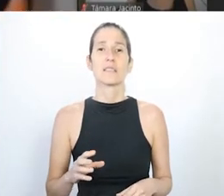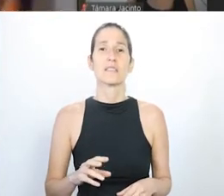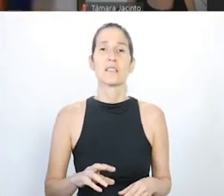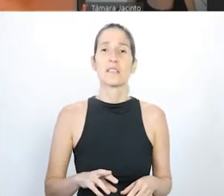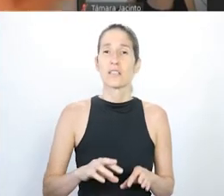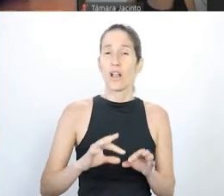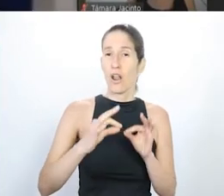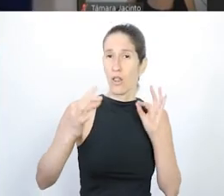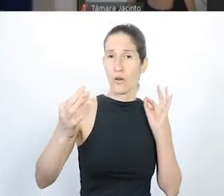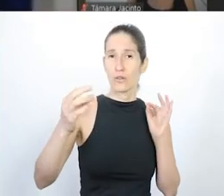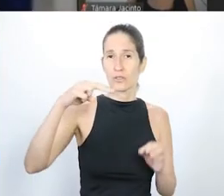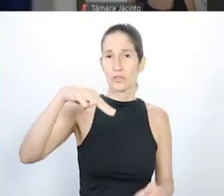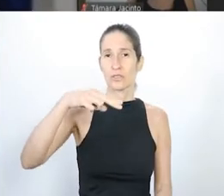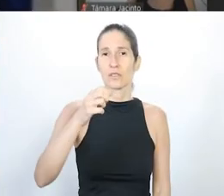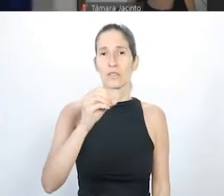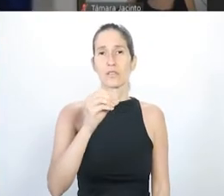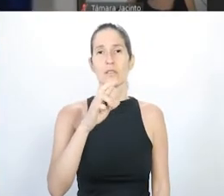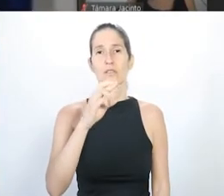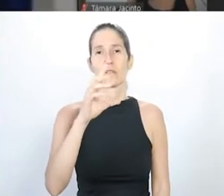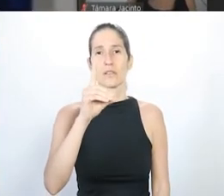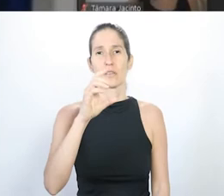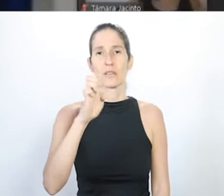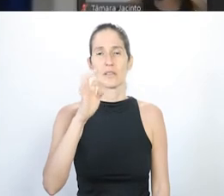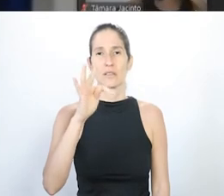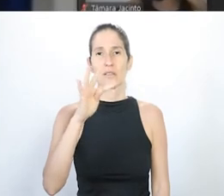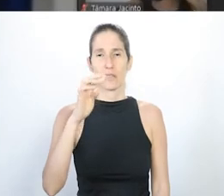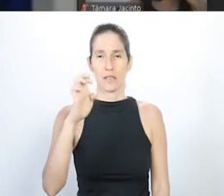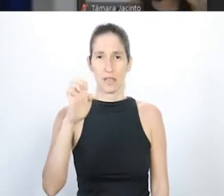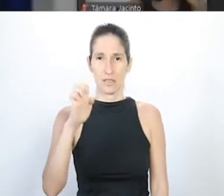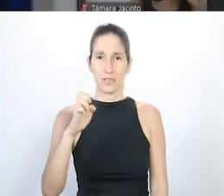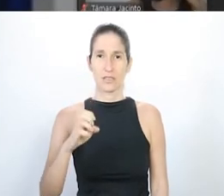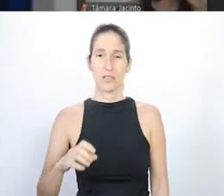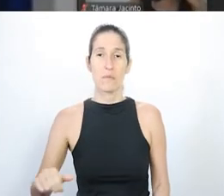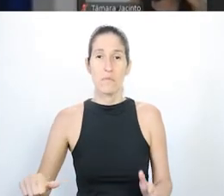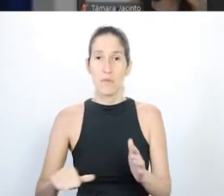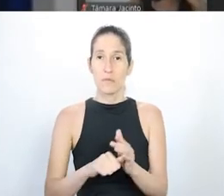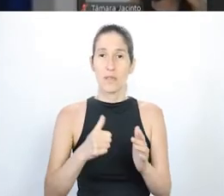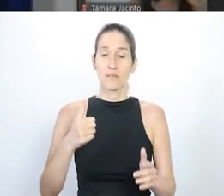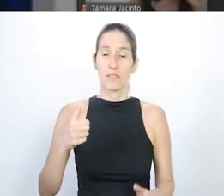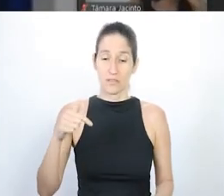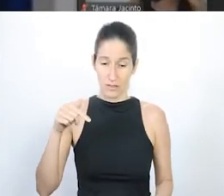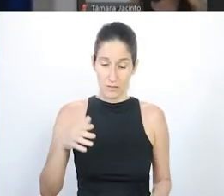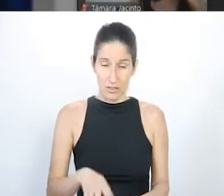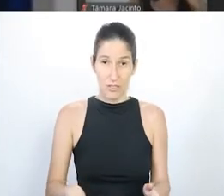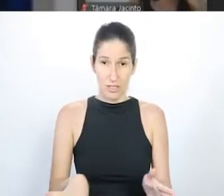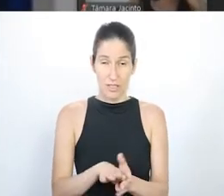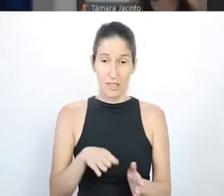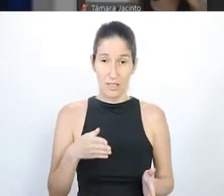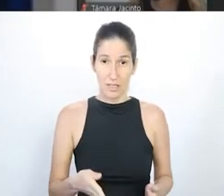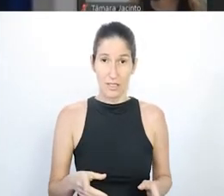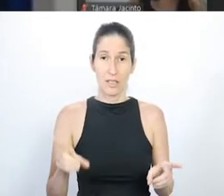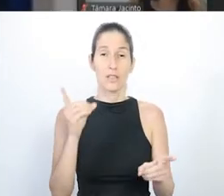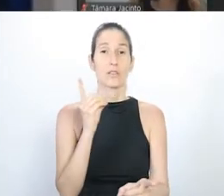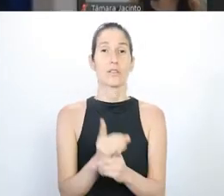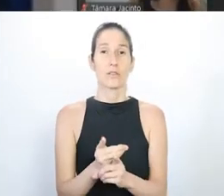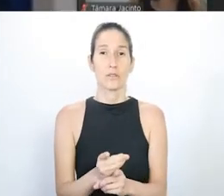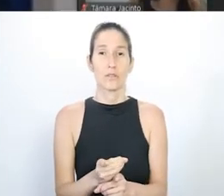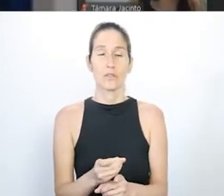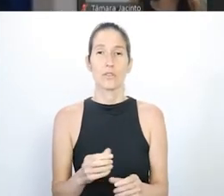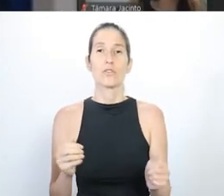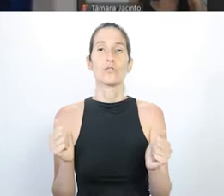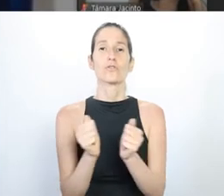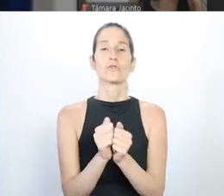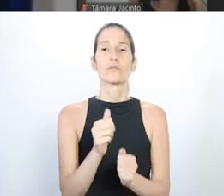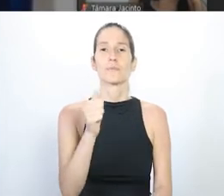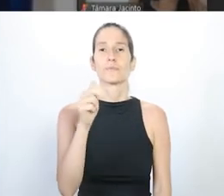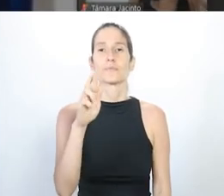em 2011, né? E aí eu fui excursionar com o Coco Raiz de Arco Verde e tenho eles até hoje como meus irmãos, meus pais, meus parceiros.